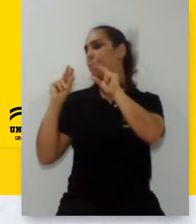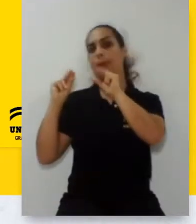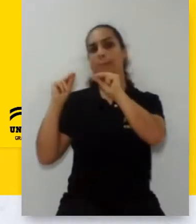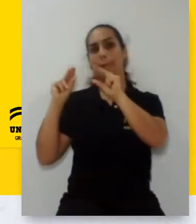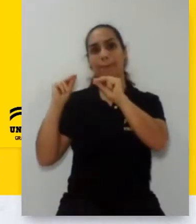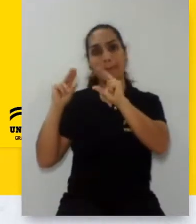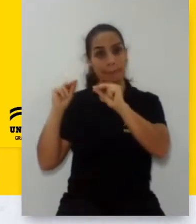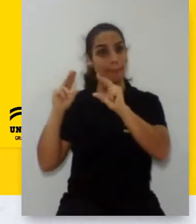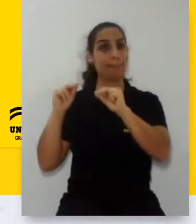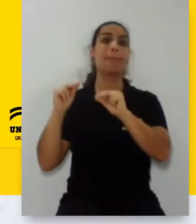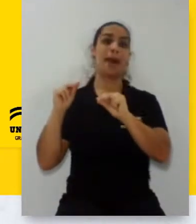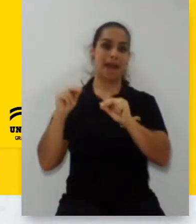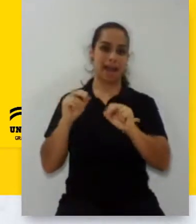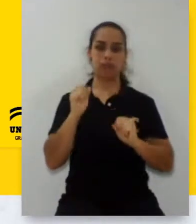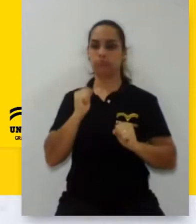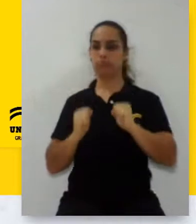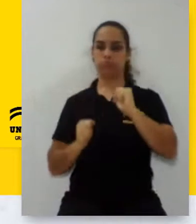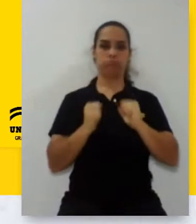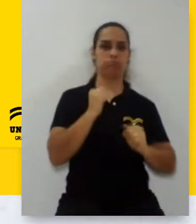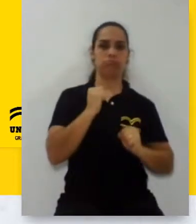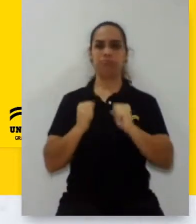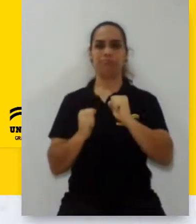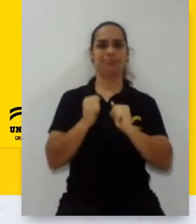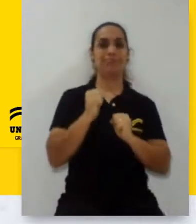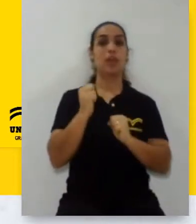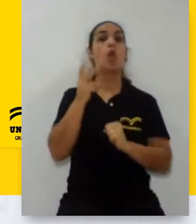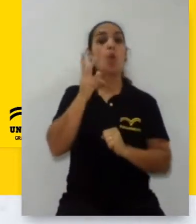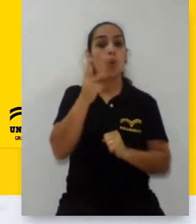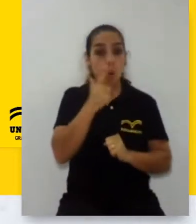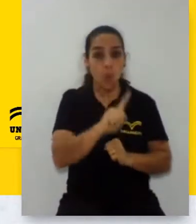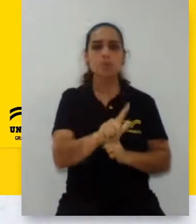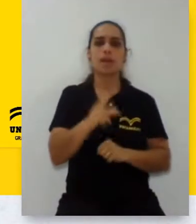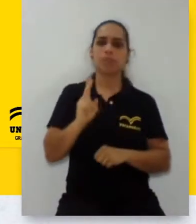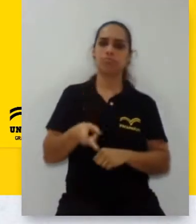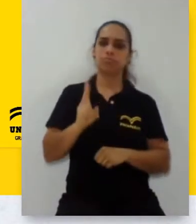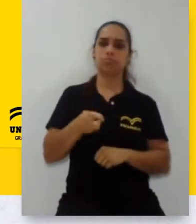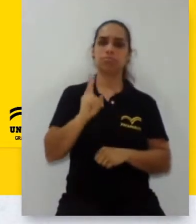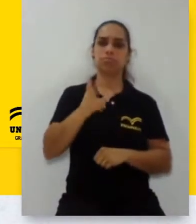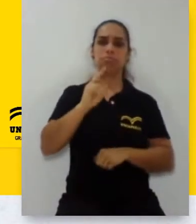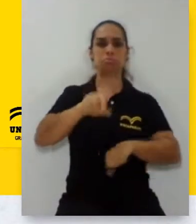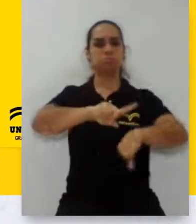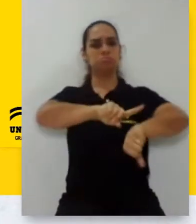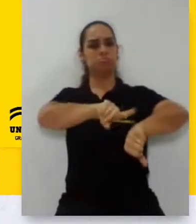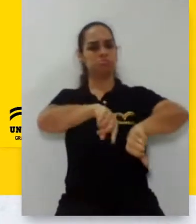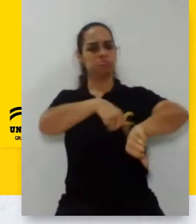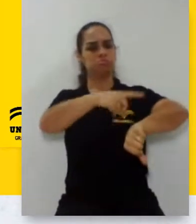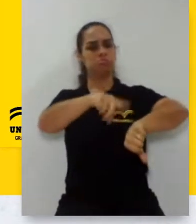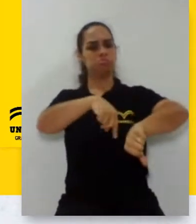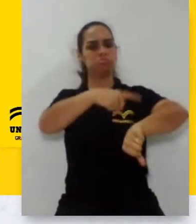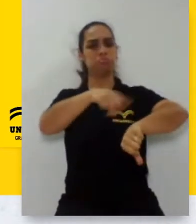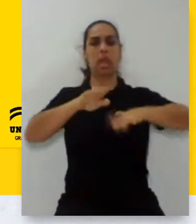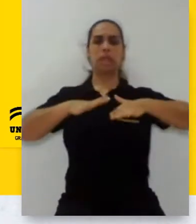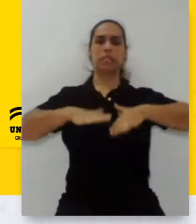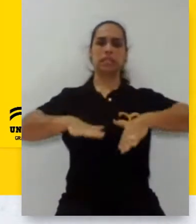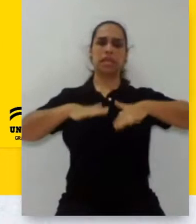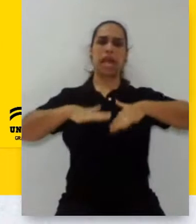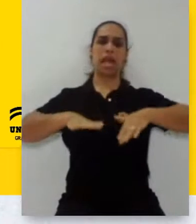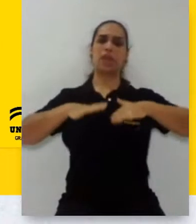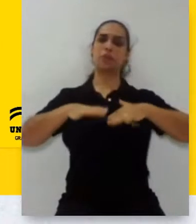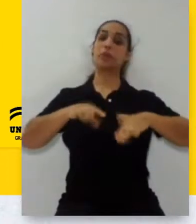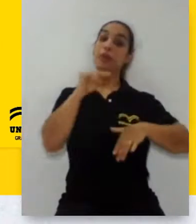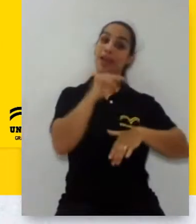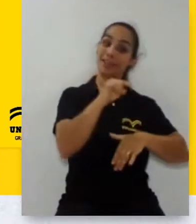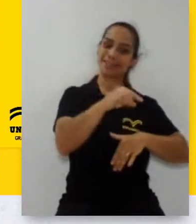motora, consegue continuar o exercício por muito tempo de uma maneira mais tranquila. Esse é exercício moderado.